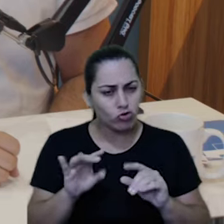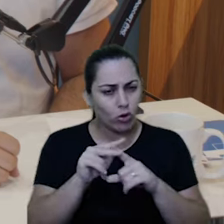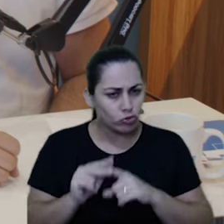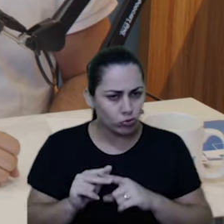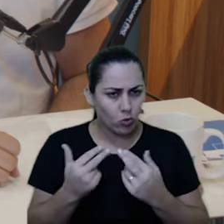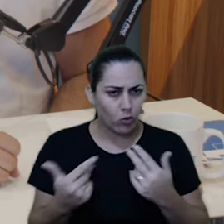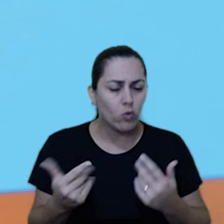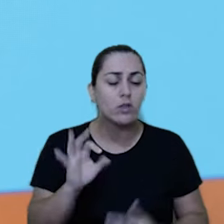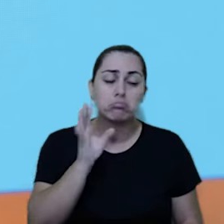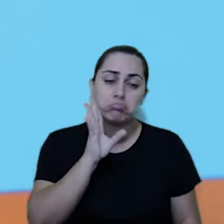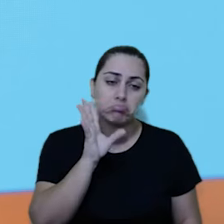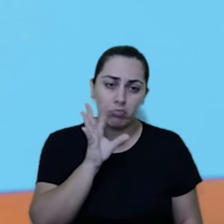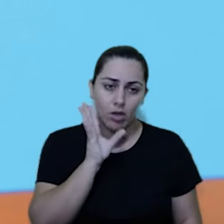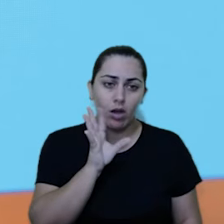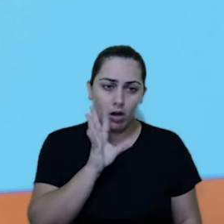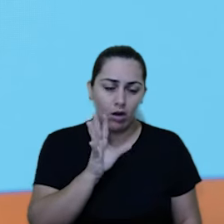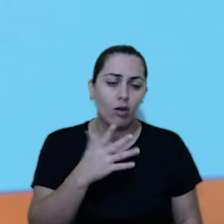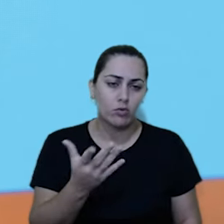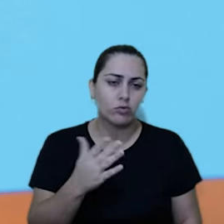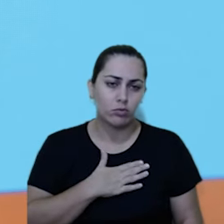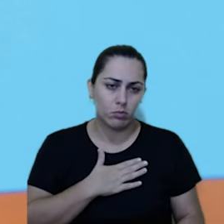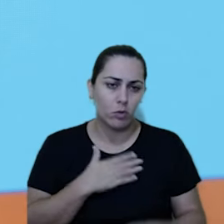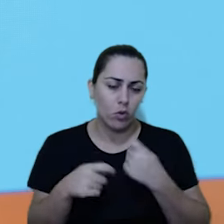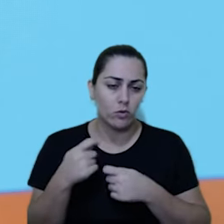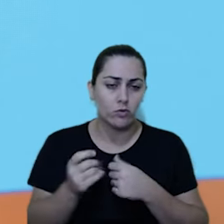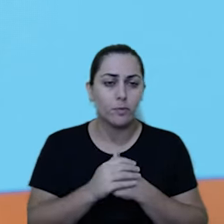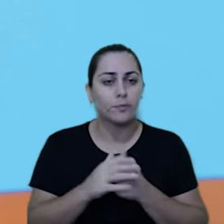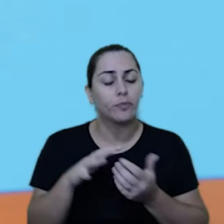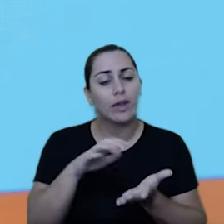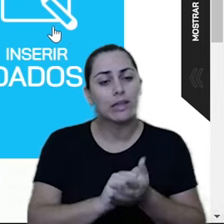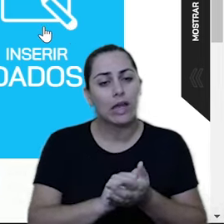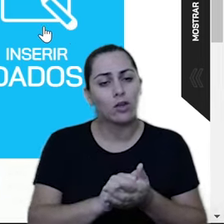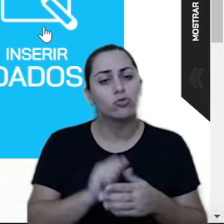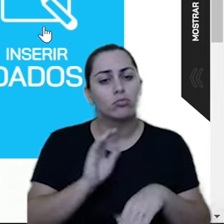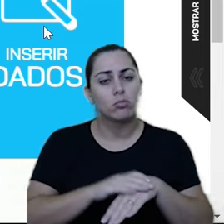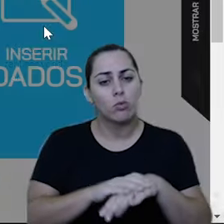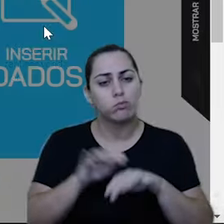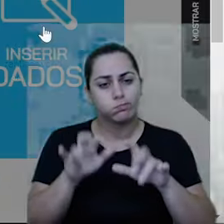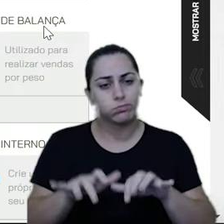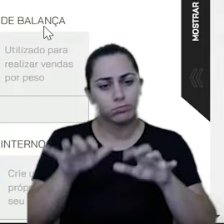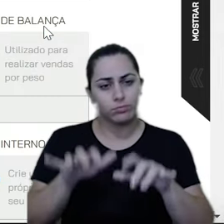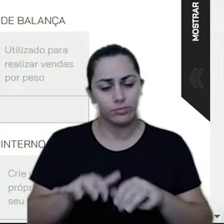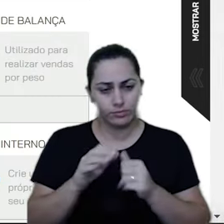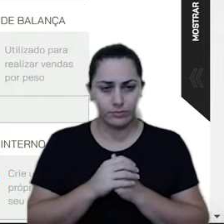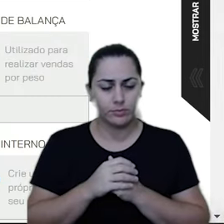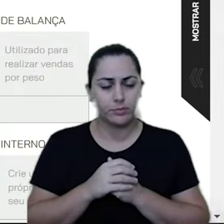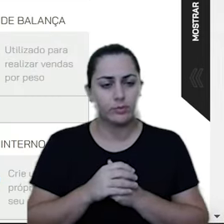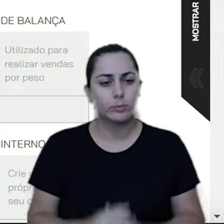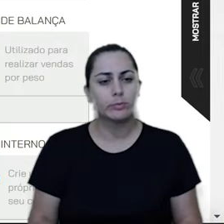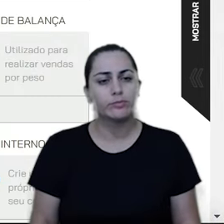pequenos ajustes leg pra realidade do meu negócio cadastro manual eu venho aqui em inserir dados